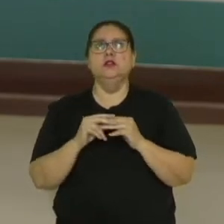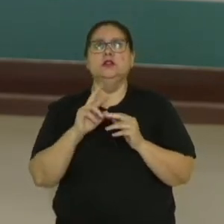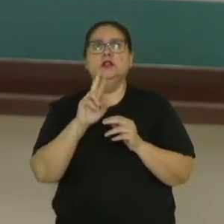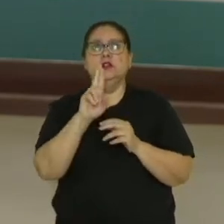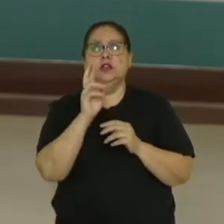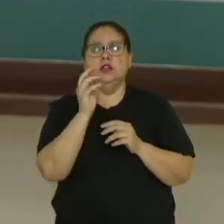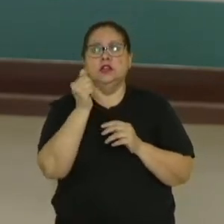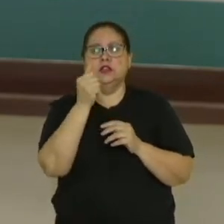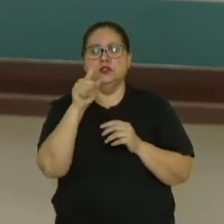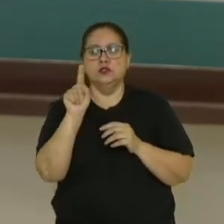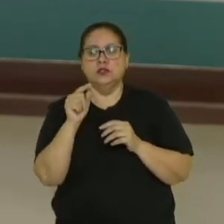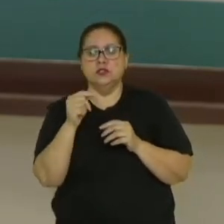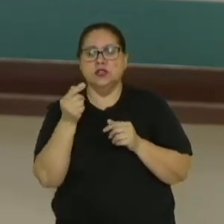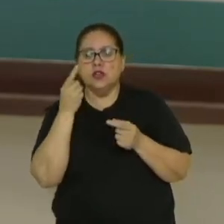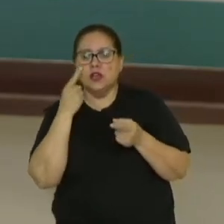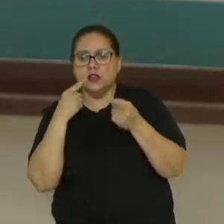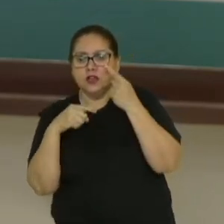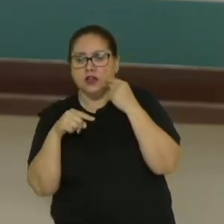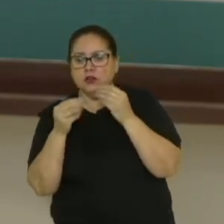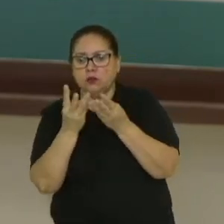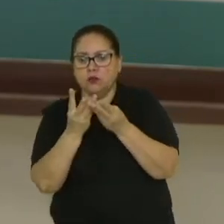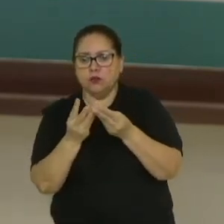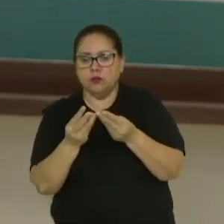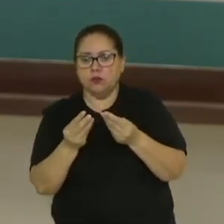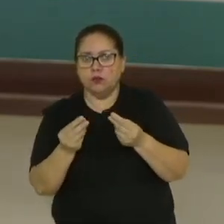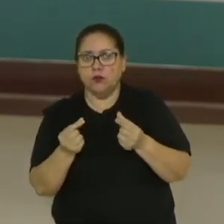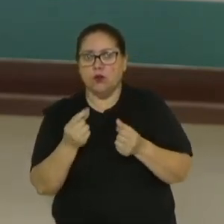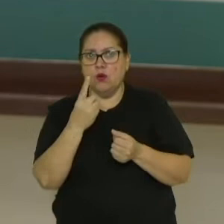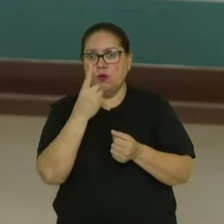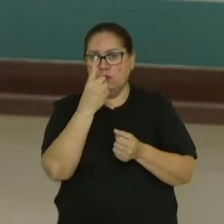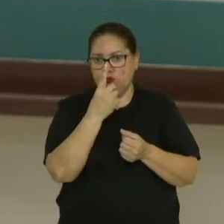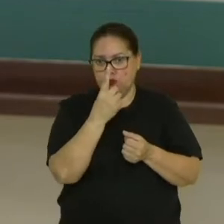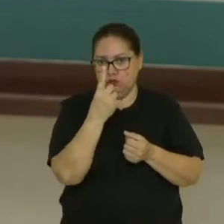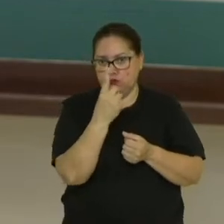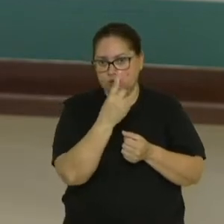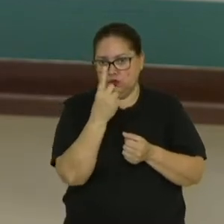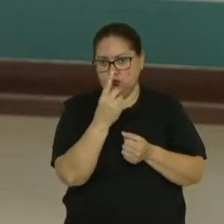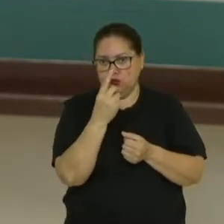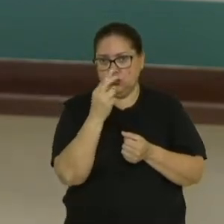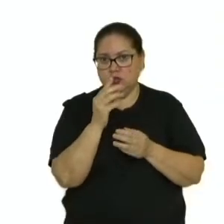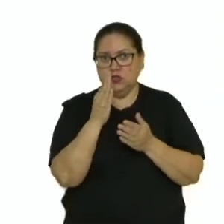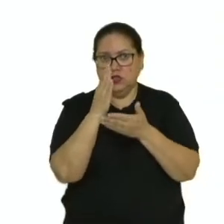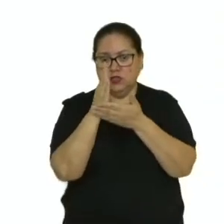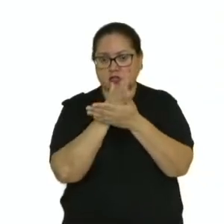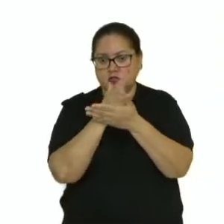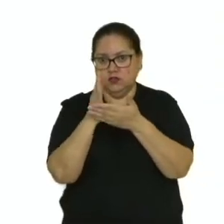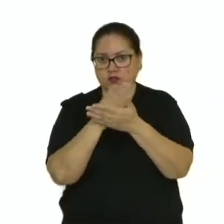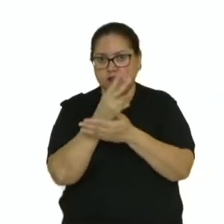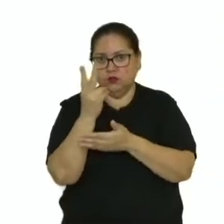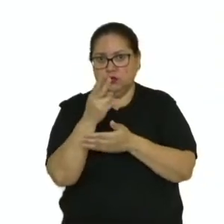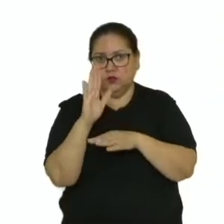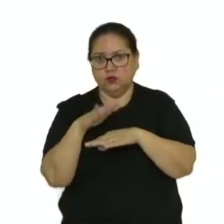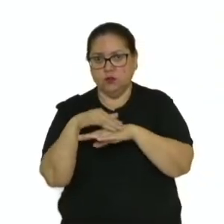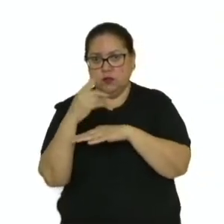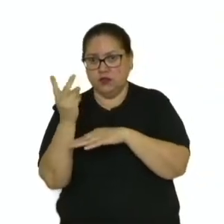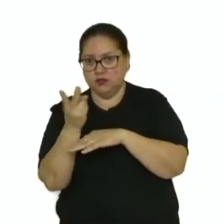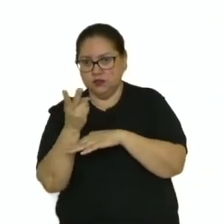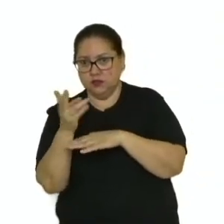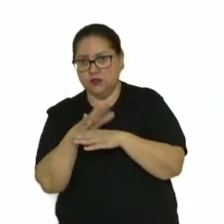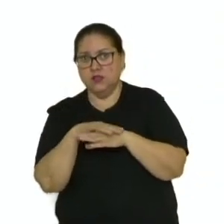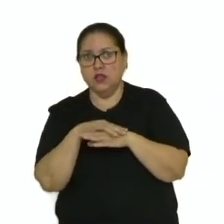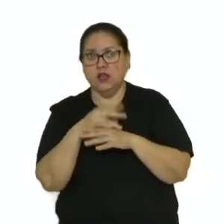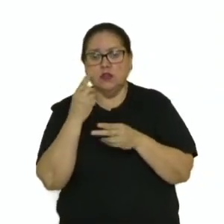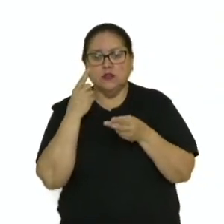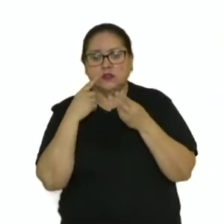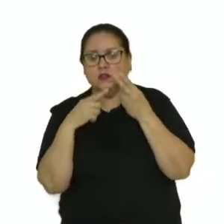Reações de análise ou decomposição, quando a gente tem um reagente que se divide em dois ou mais produtos. Então,